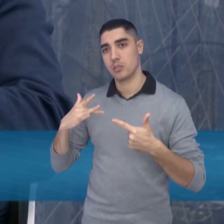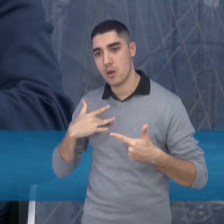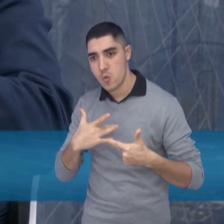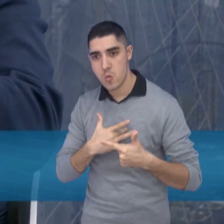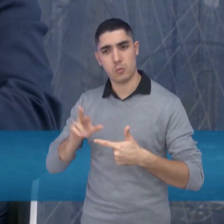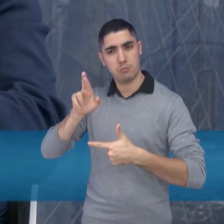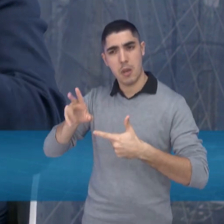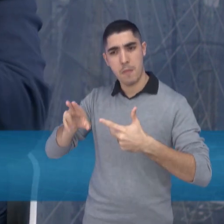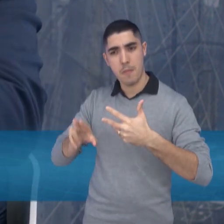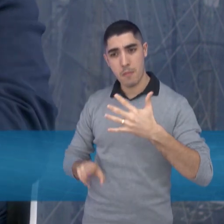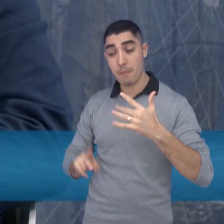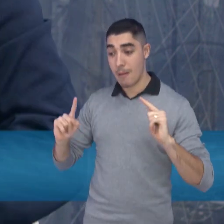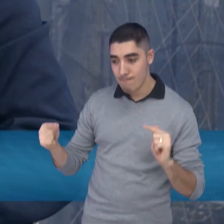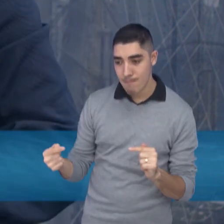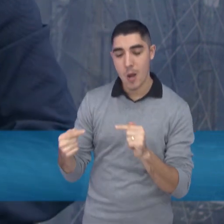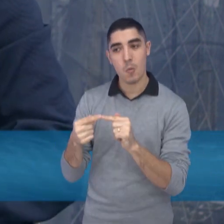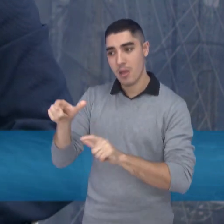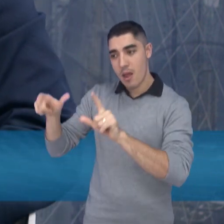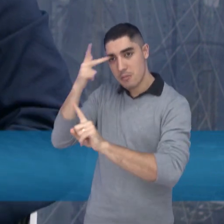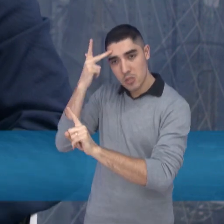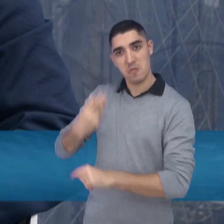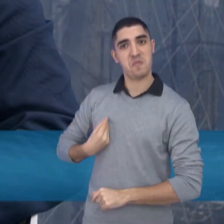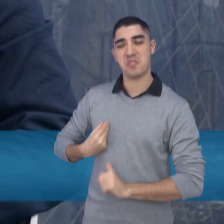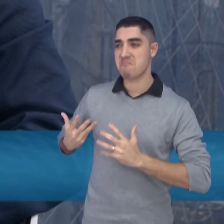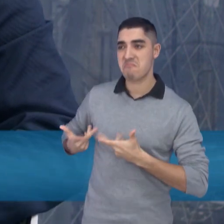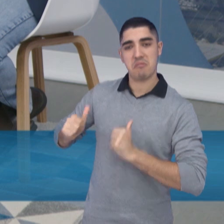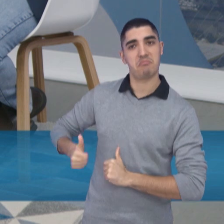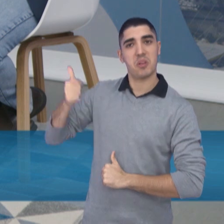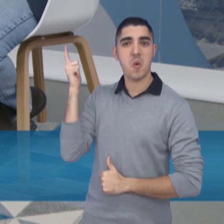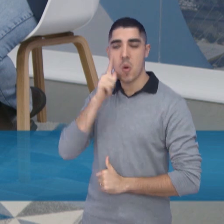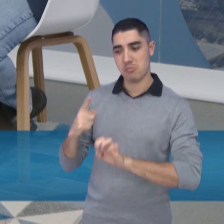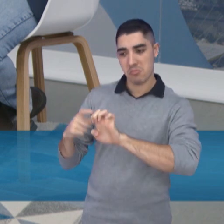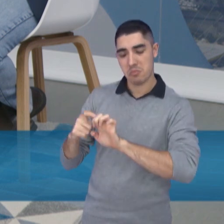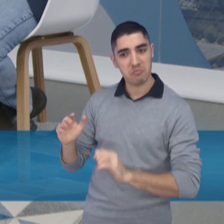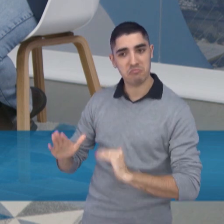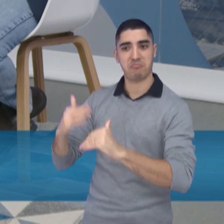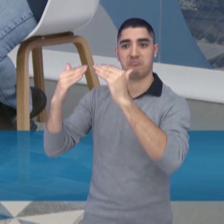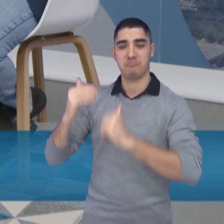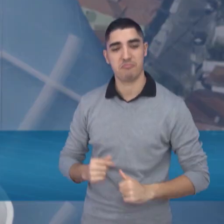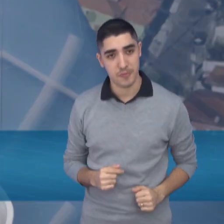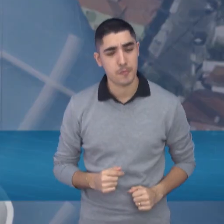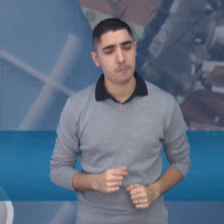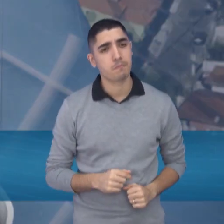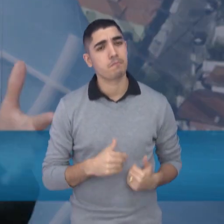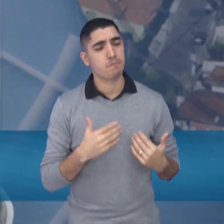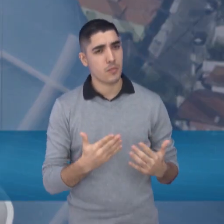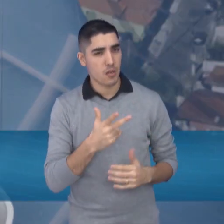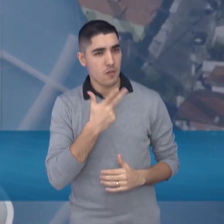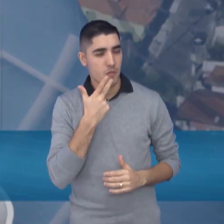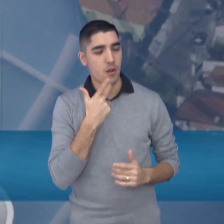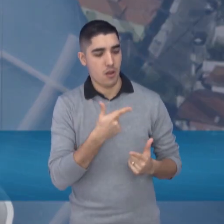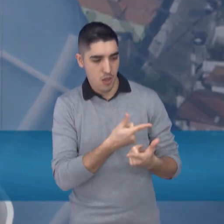ter um ambiente favorável para desenvolver a sua ideia e o seu projeto de negócio. Paulo, rapidamente, quando a gente fala em economia